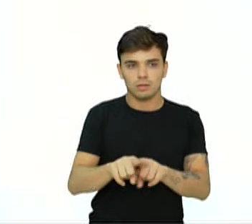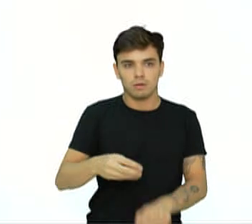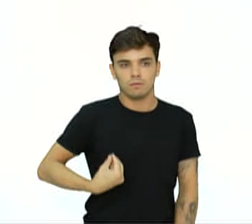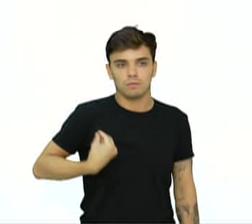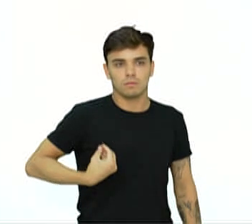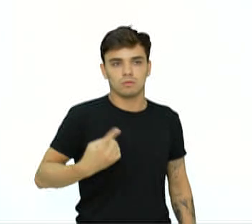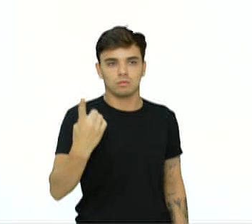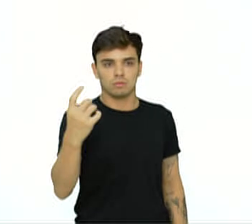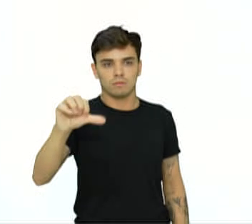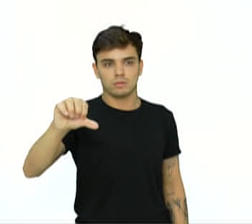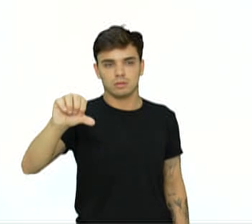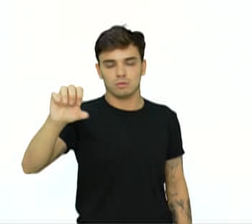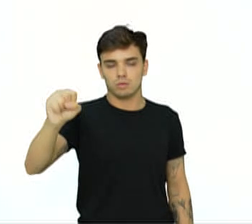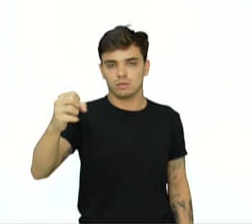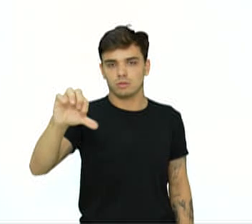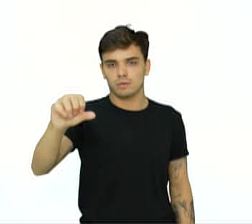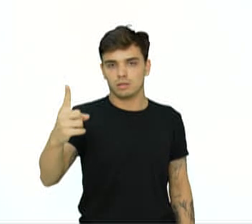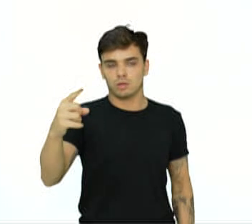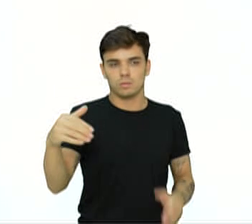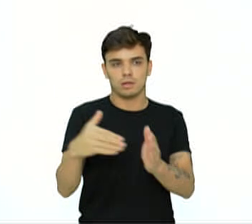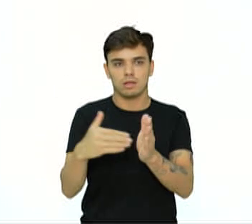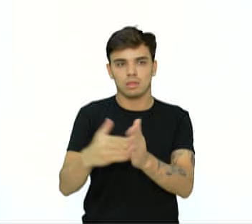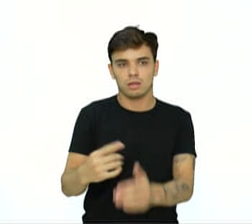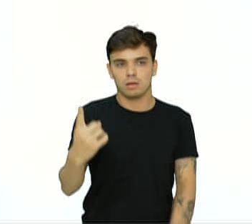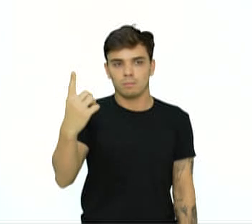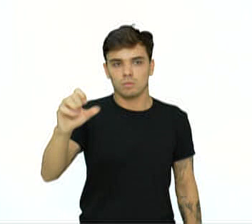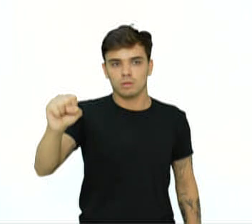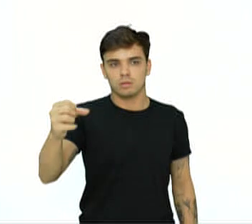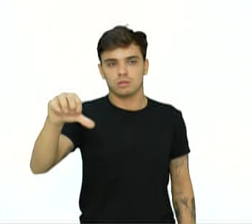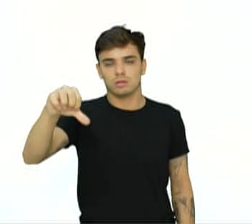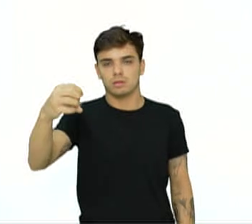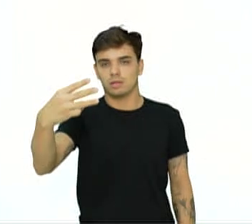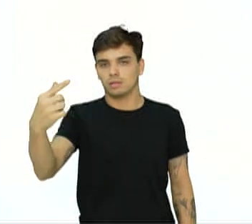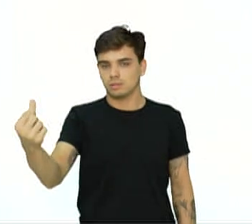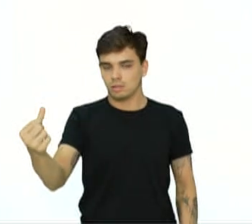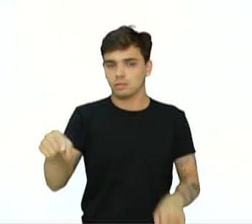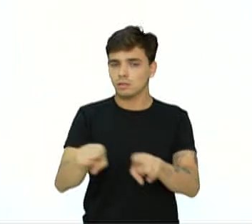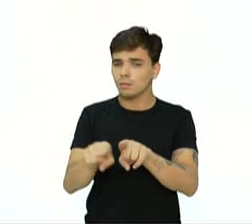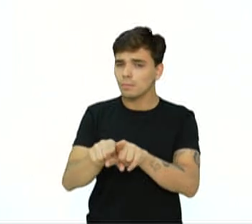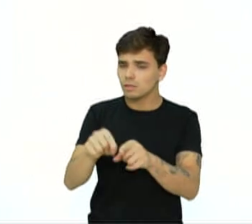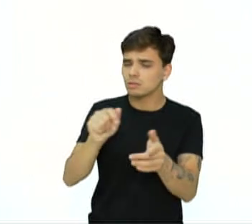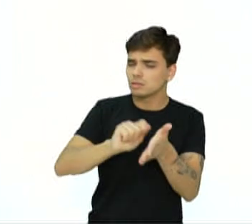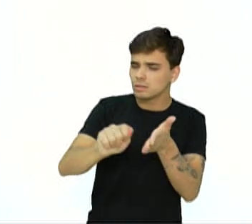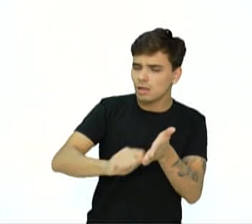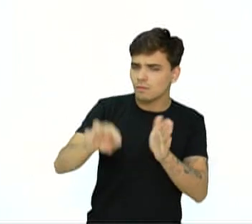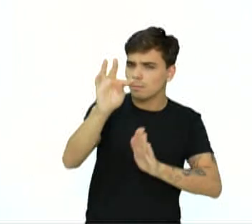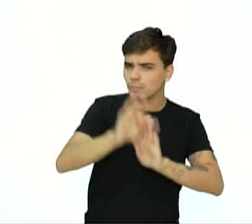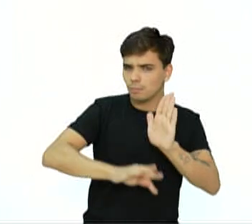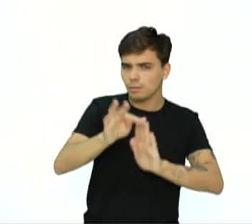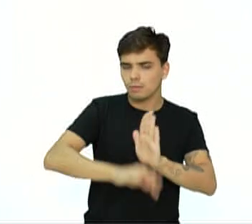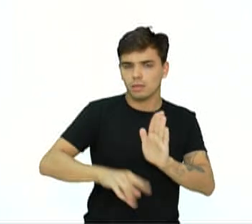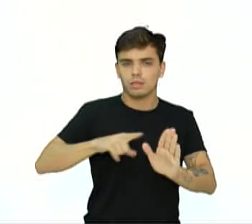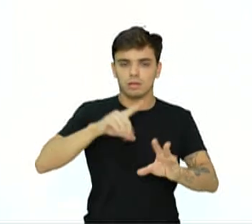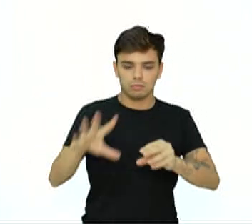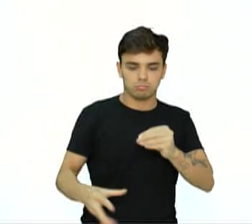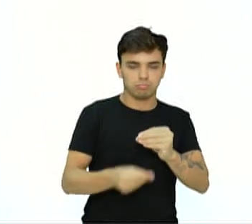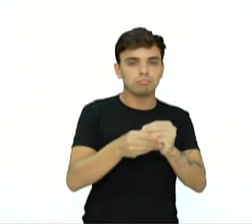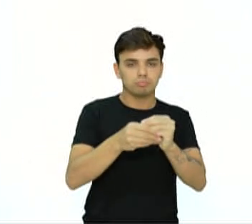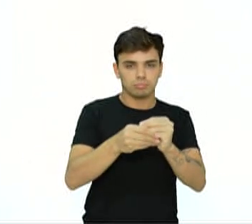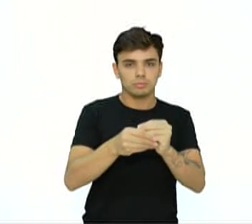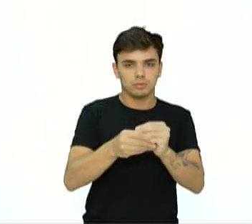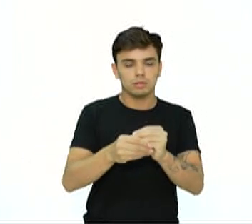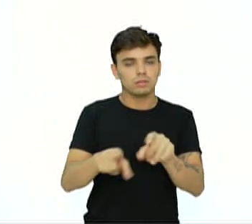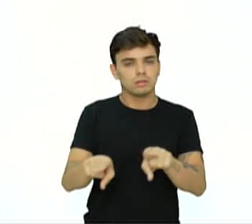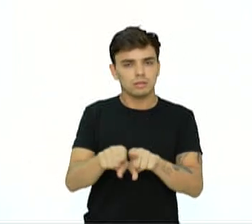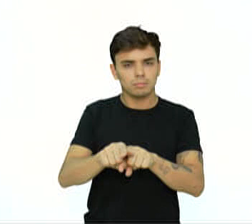1891 e 1937 e ele escreve diversos textos que foram acoplados